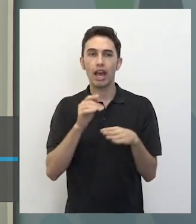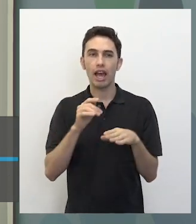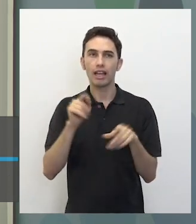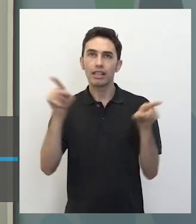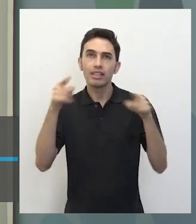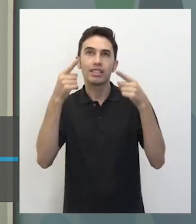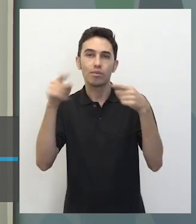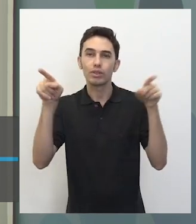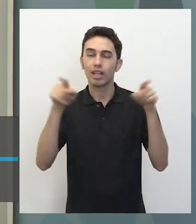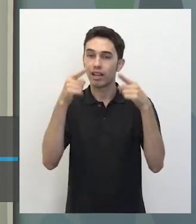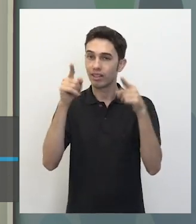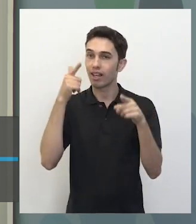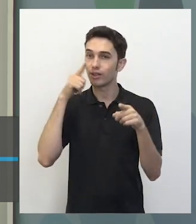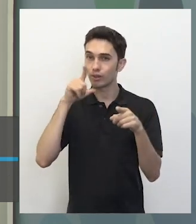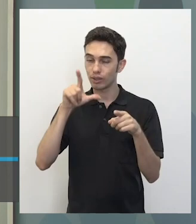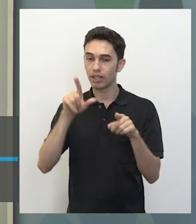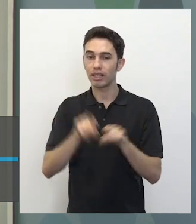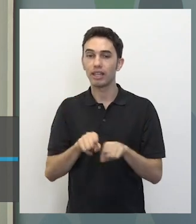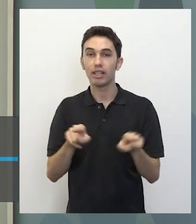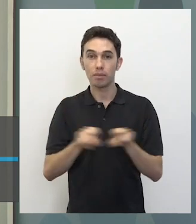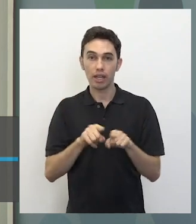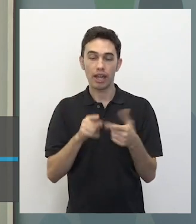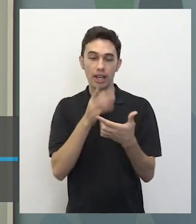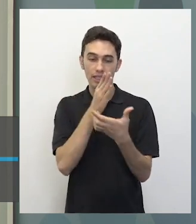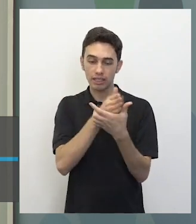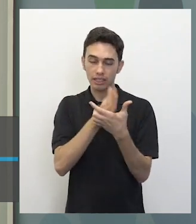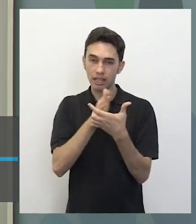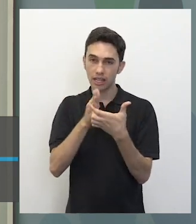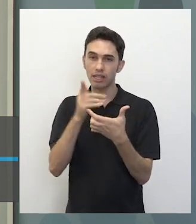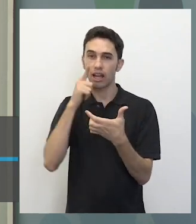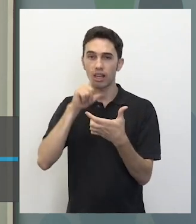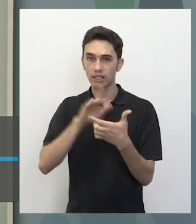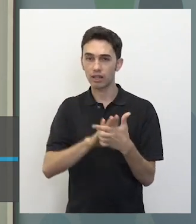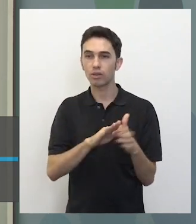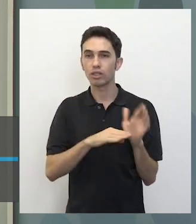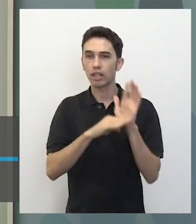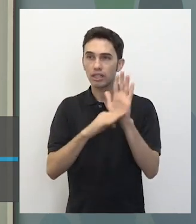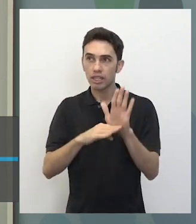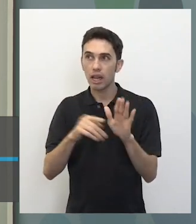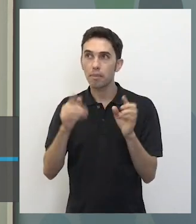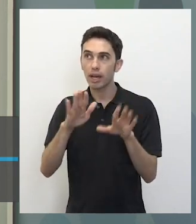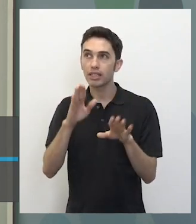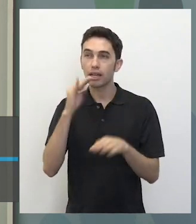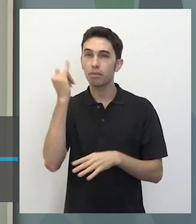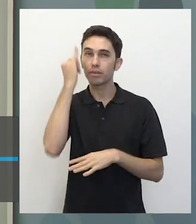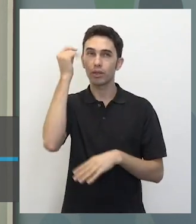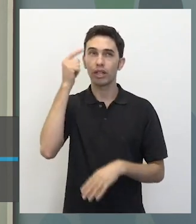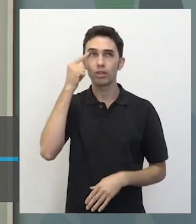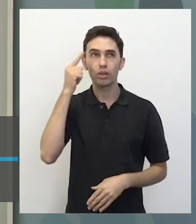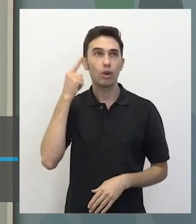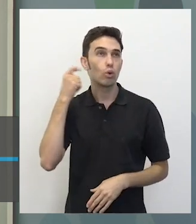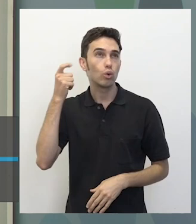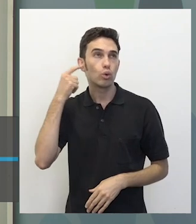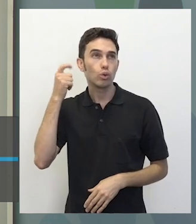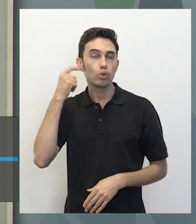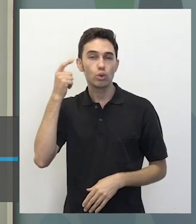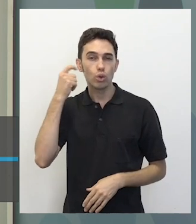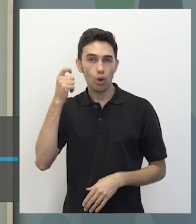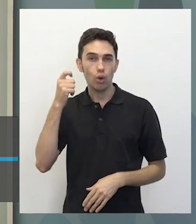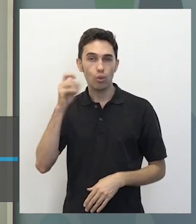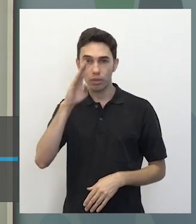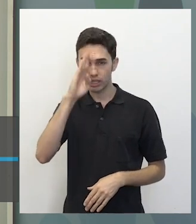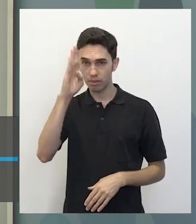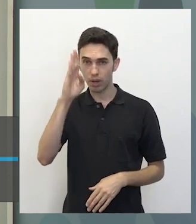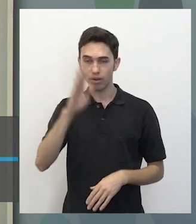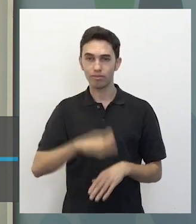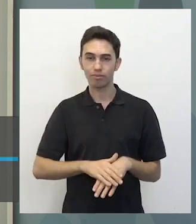essa sequência e até essa separação de sílabas que é a partir dos sons, e não tanto a partir partir da sílaba da língua portuguesa como a gente conhece.